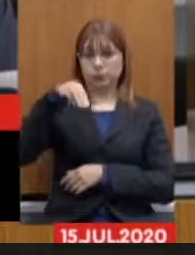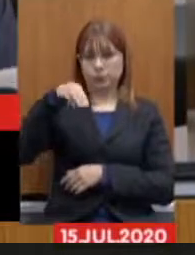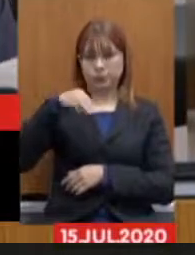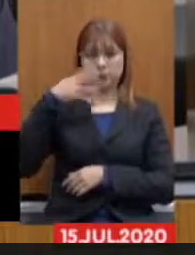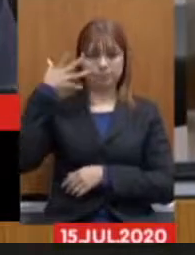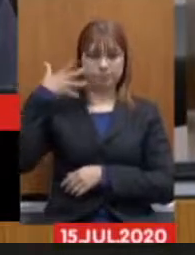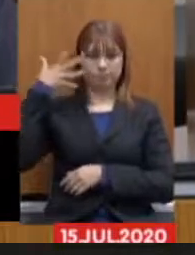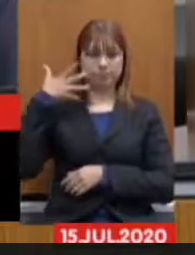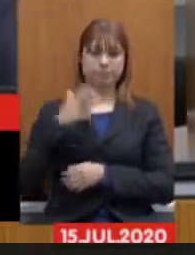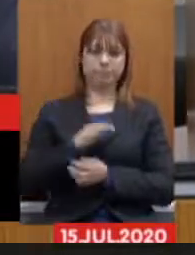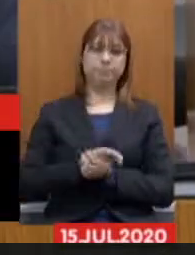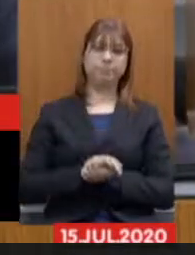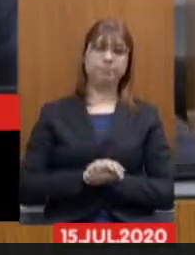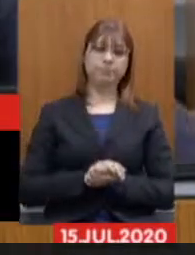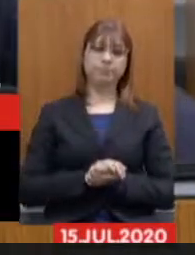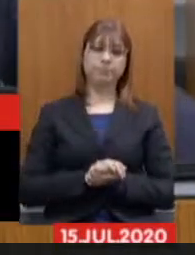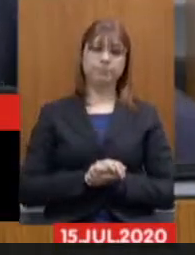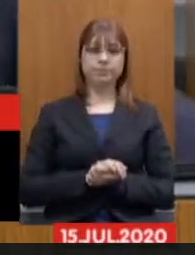exposição